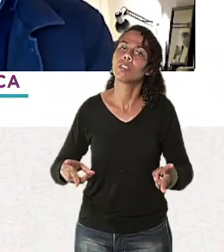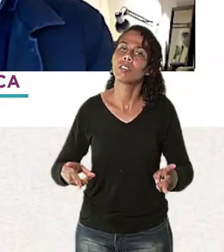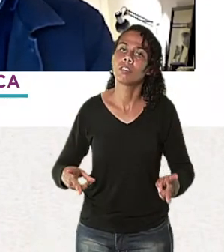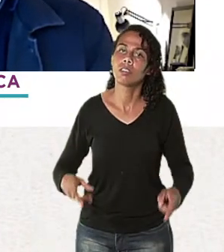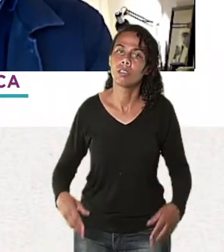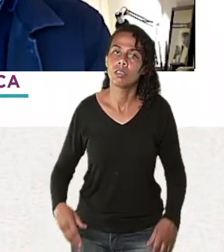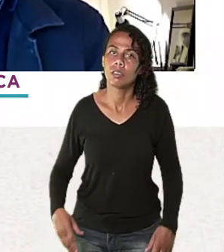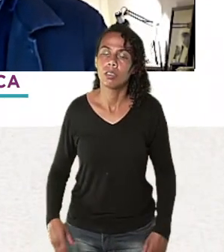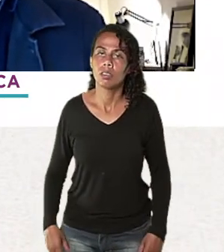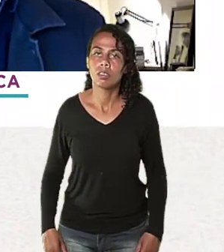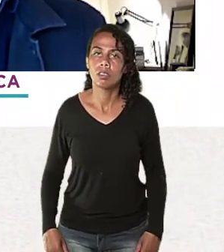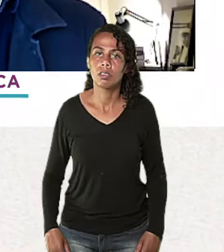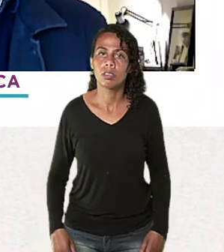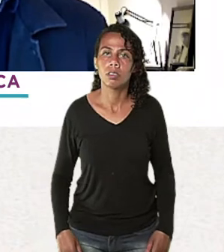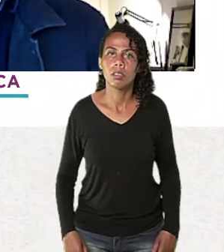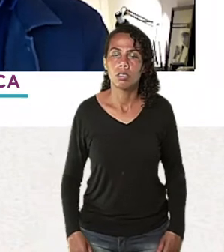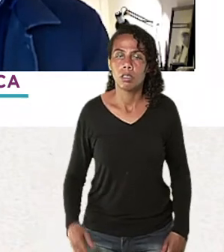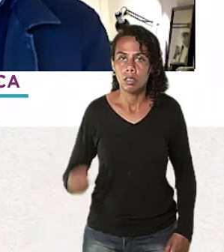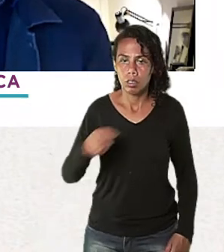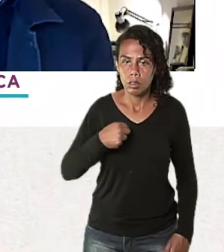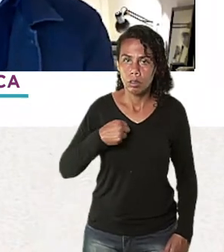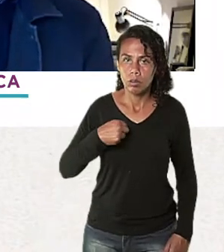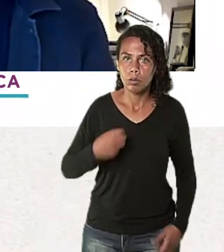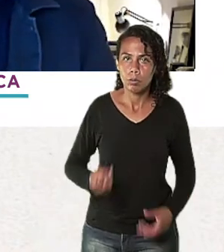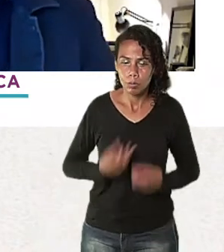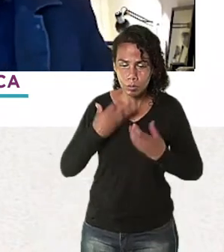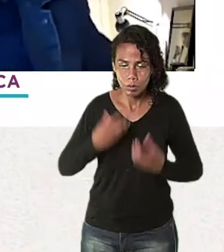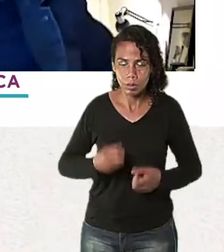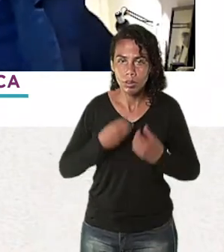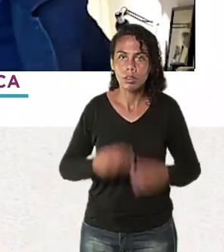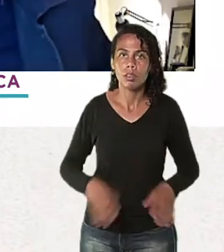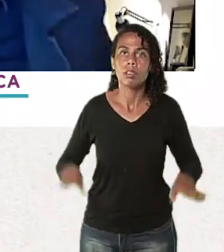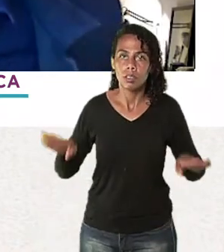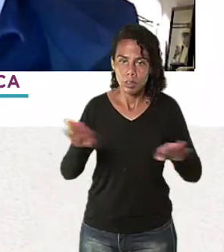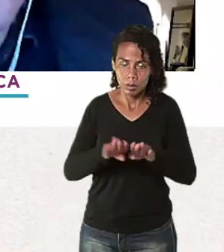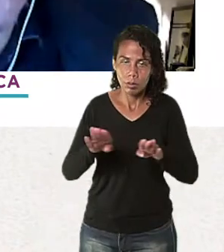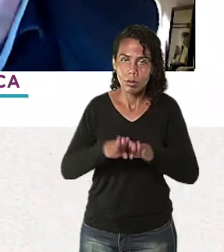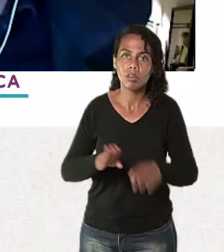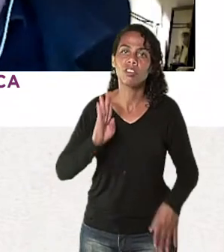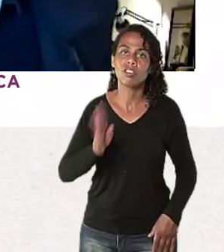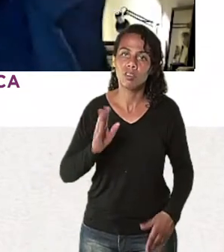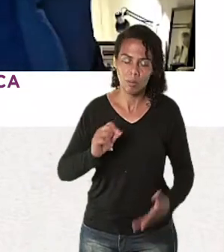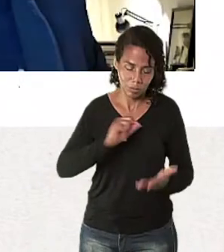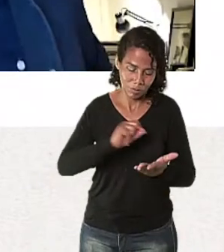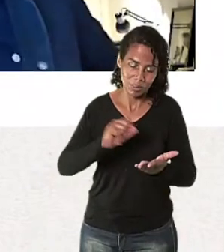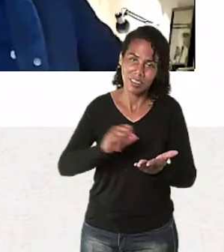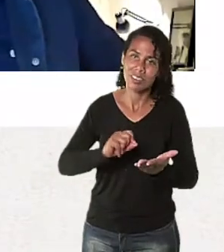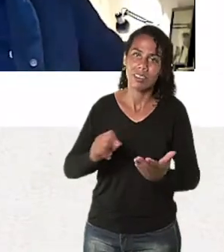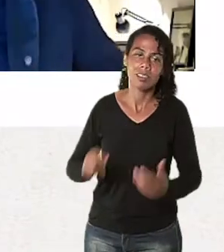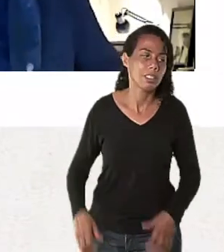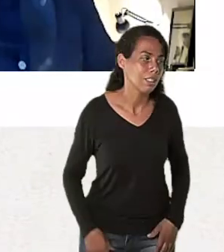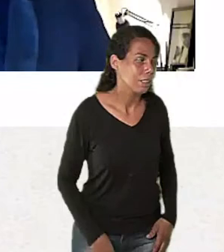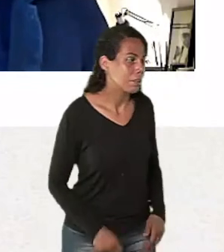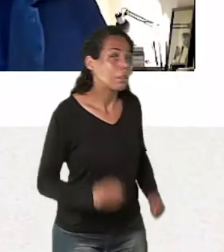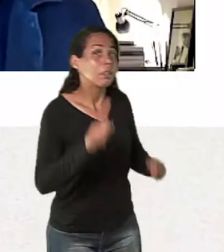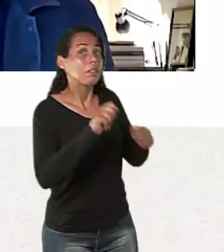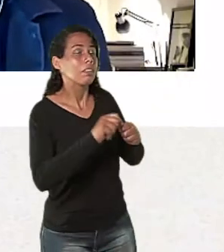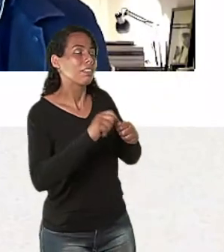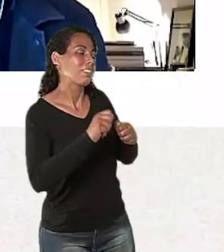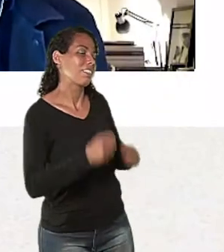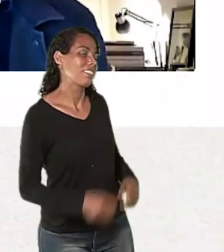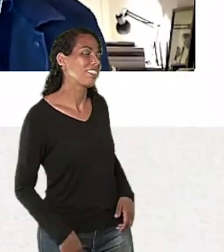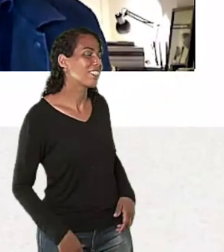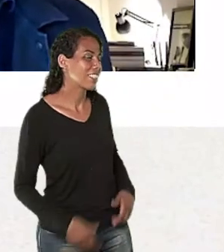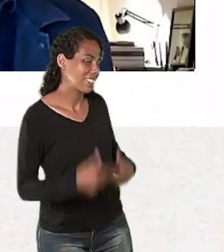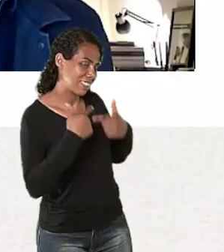com o meu site. mostra uma aí. Lê uma Ah, aí. não. Afonso, pelo amor. Quase que eu peguei ele, quase